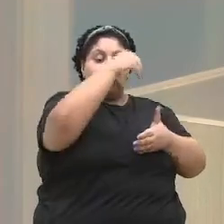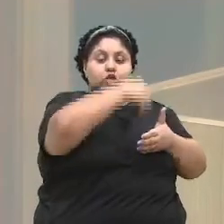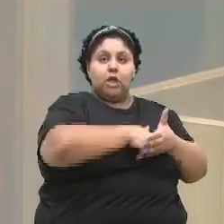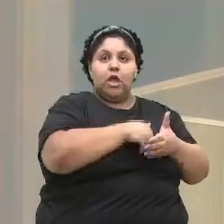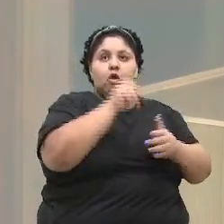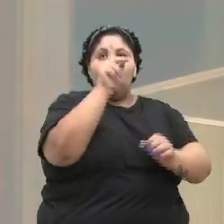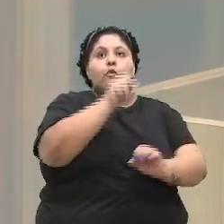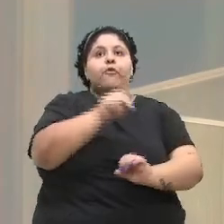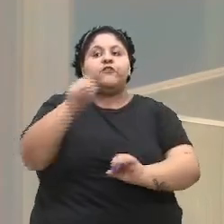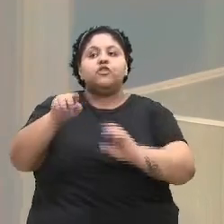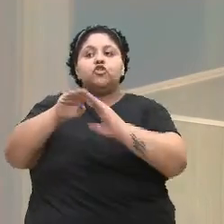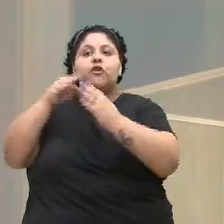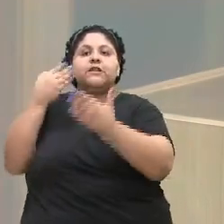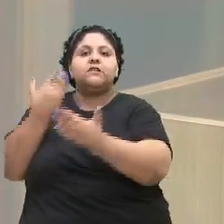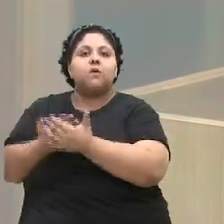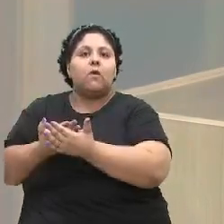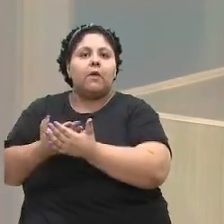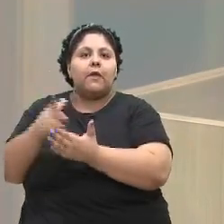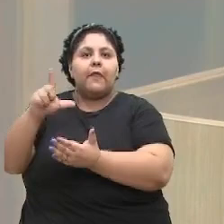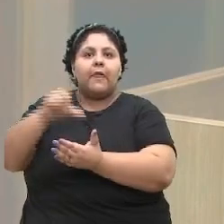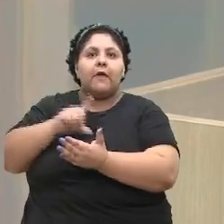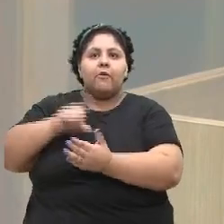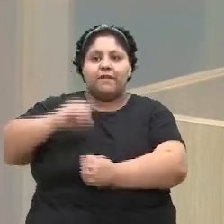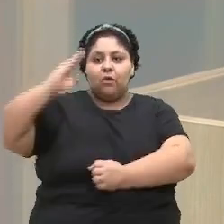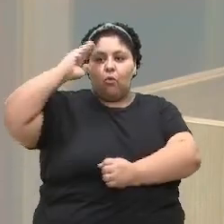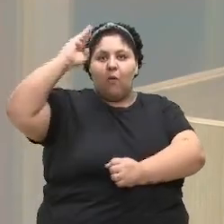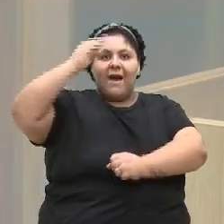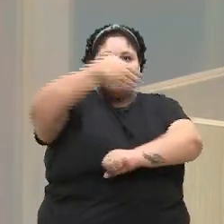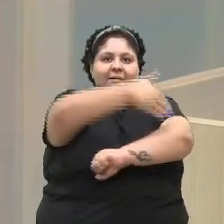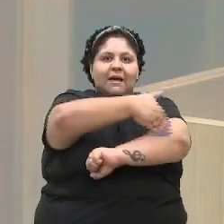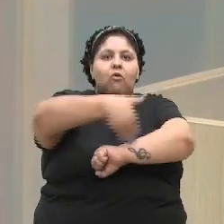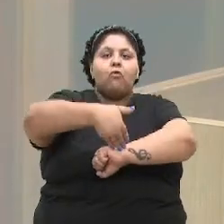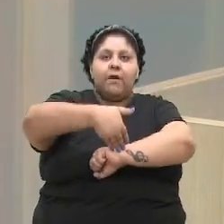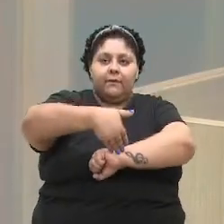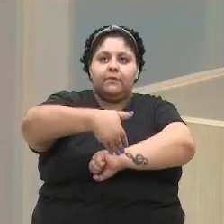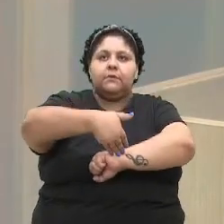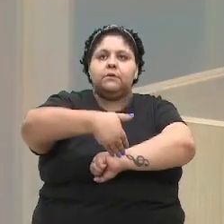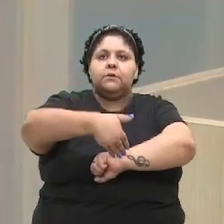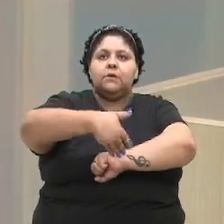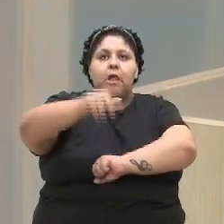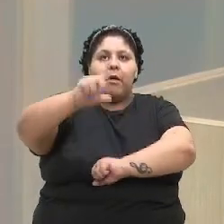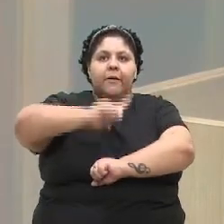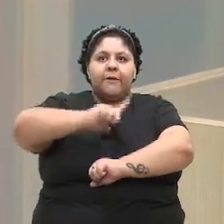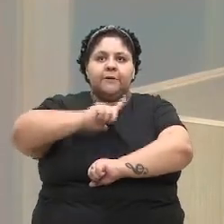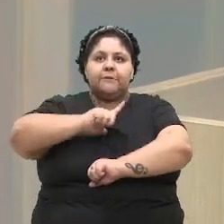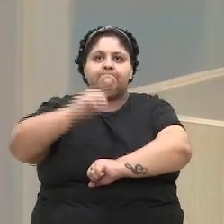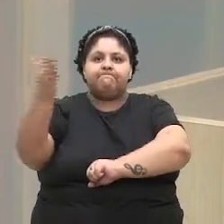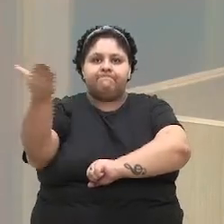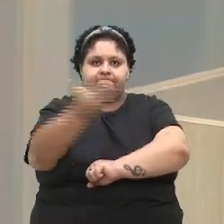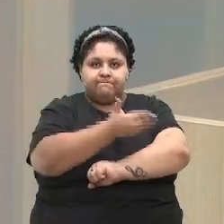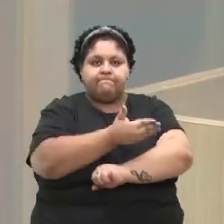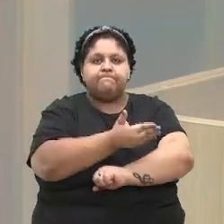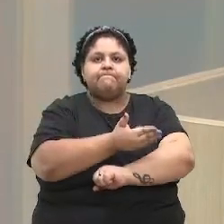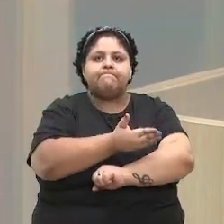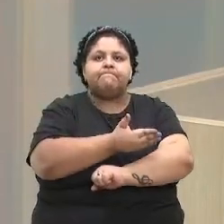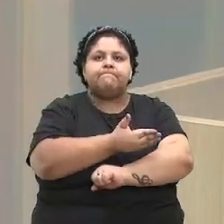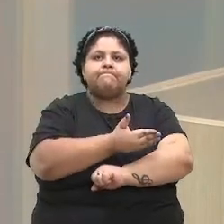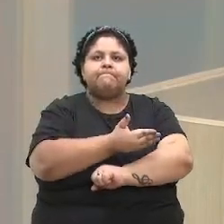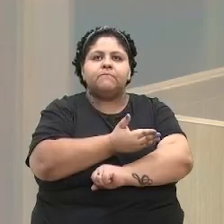professor na escola para ter o guarda na rua para ter senhoras e senhores os